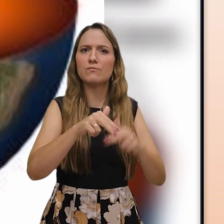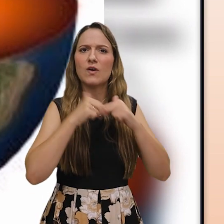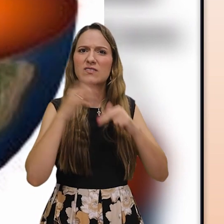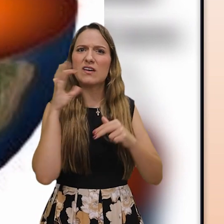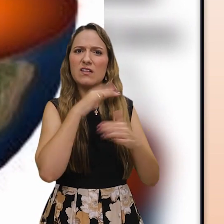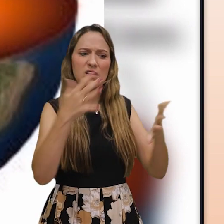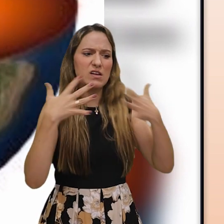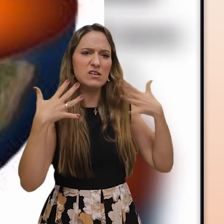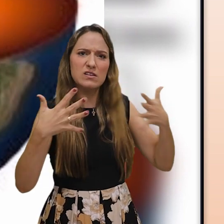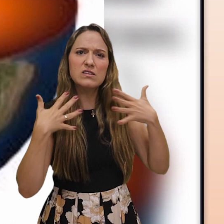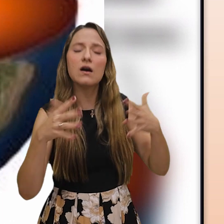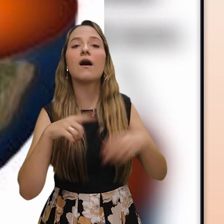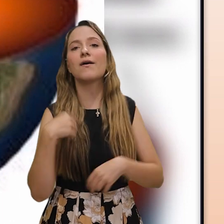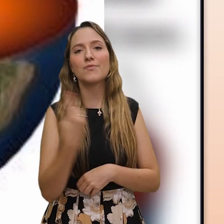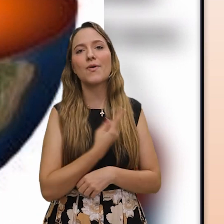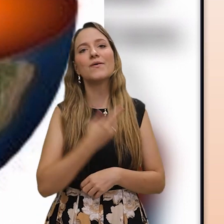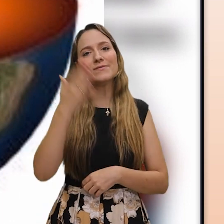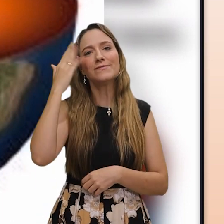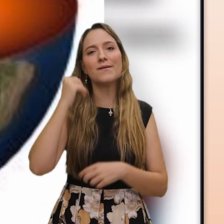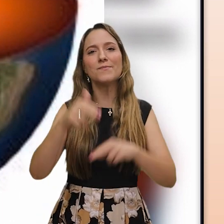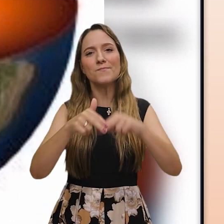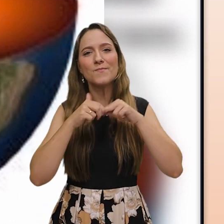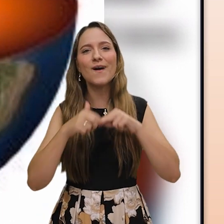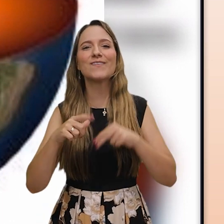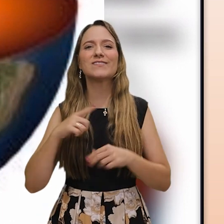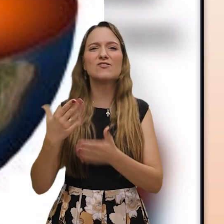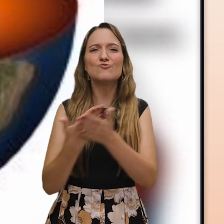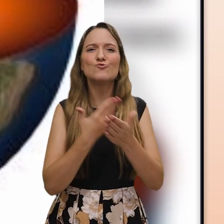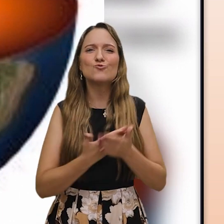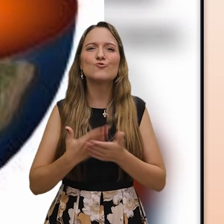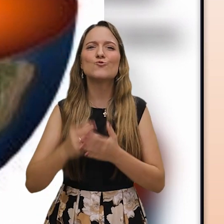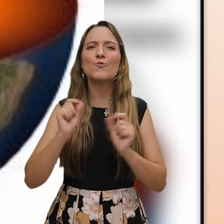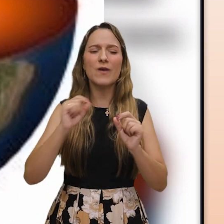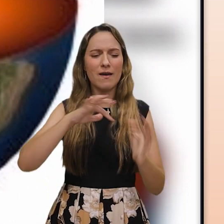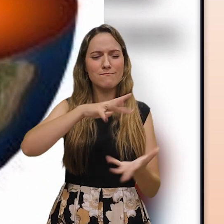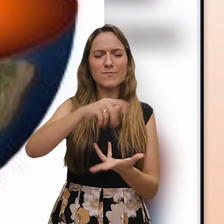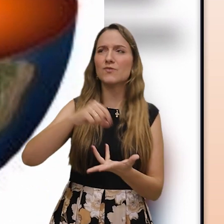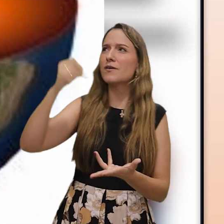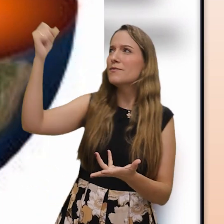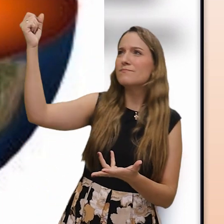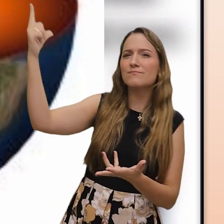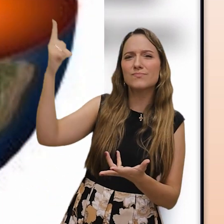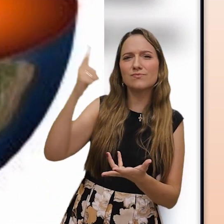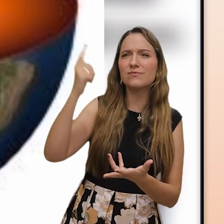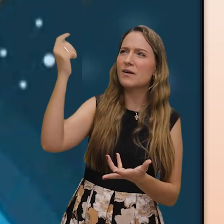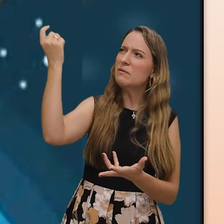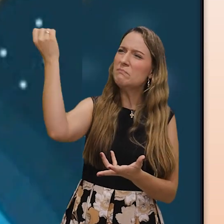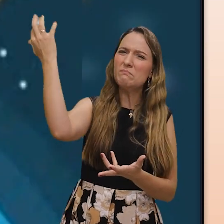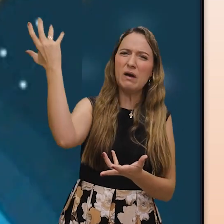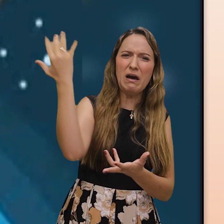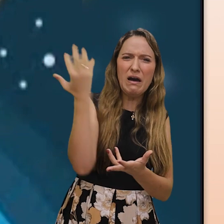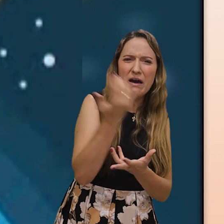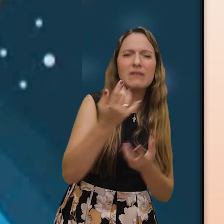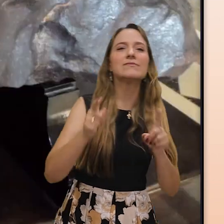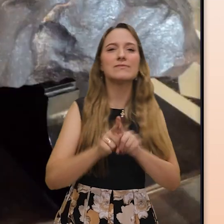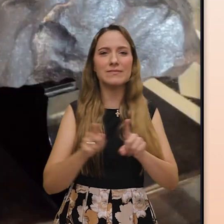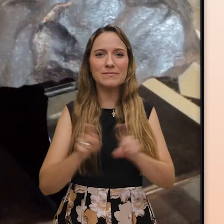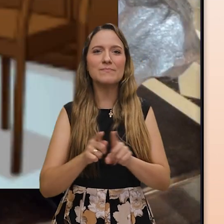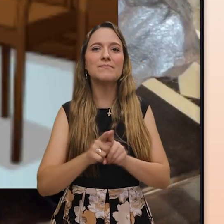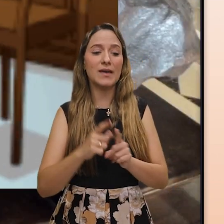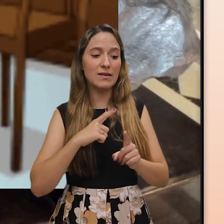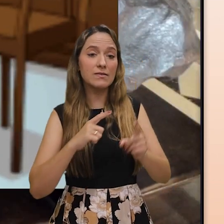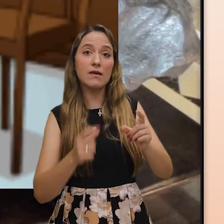do planeta, pelas altas temperaturas e pressão, sabemos muito sobre ela por meio do estudo de